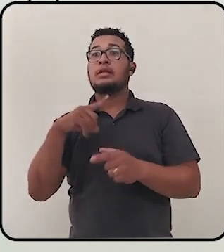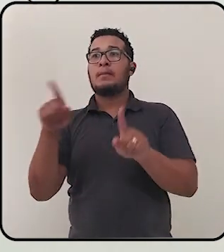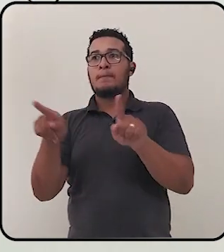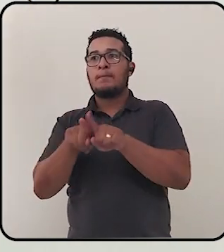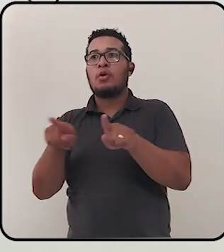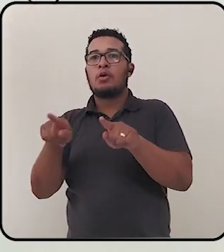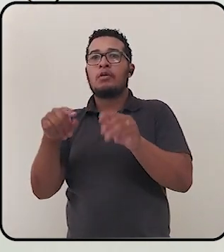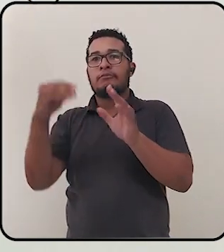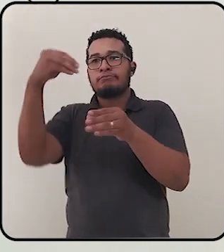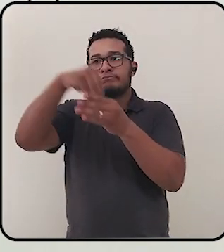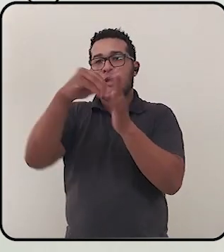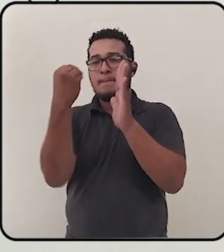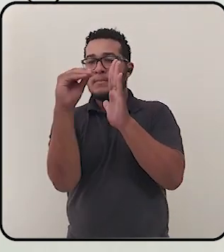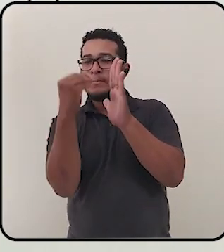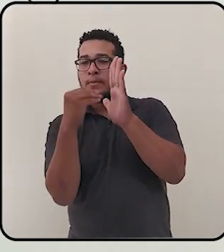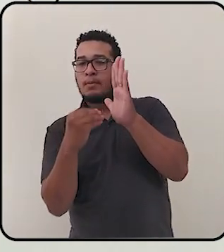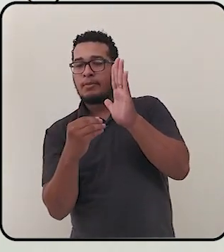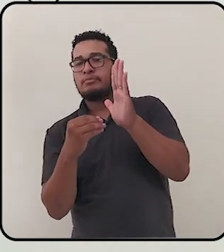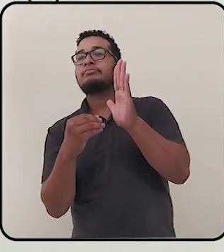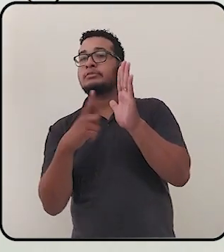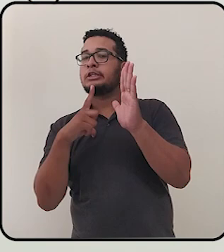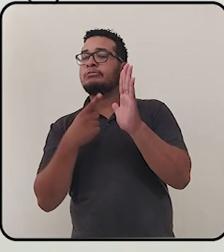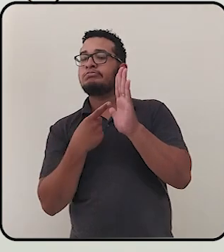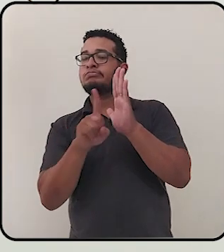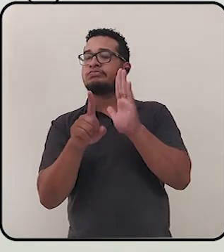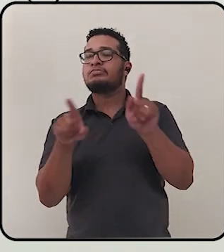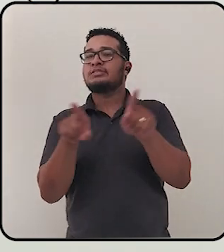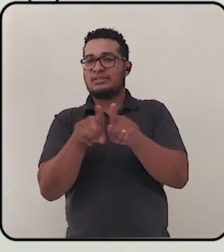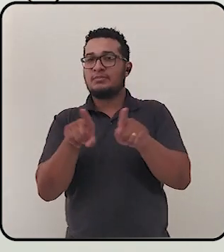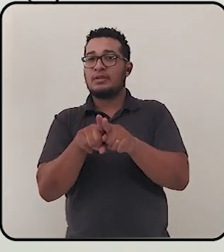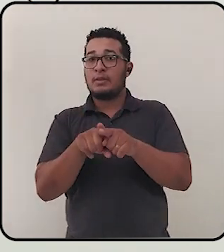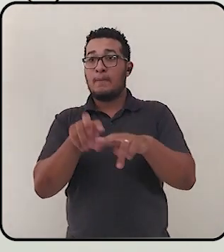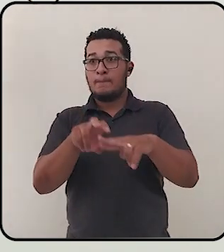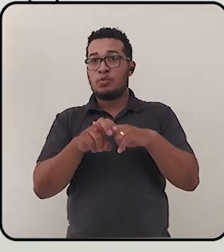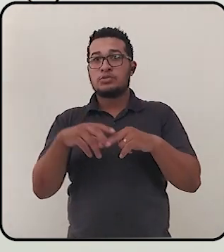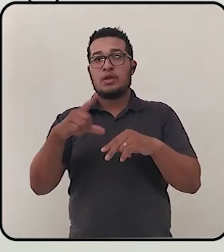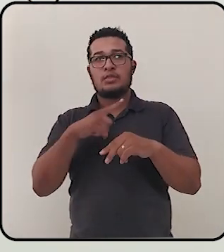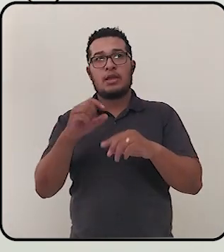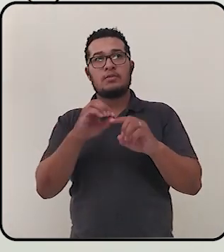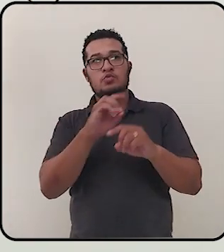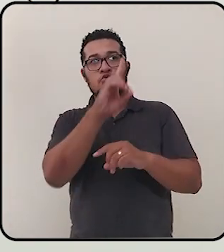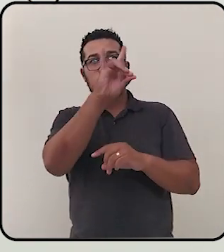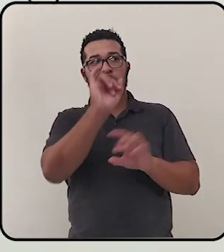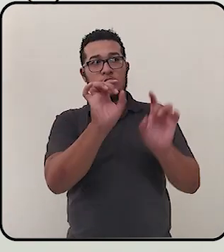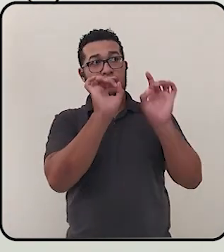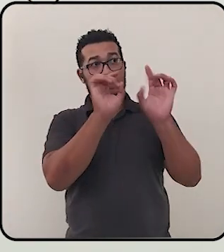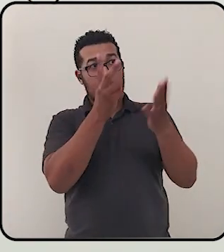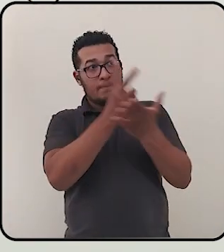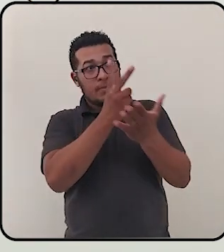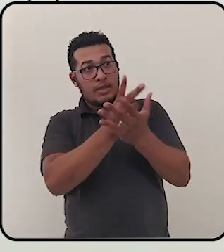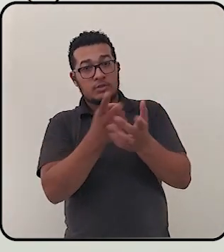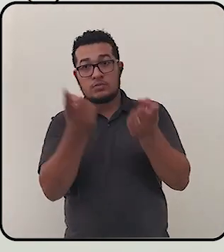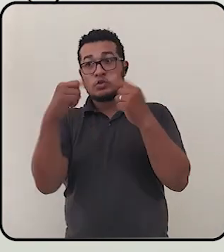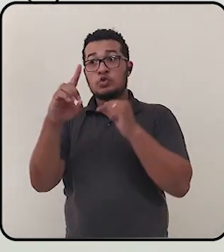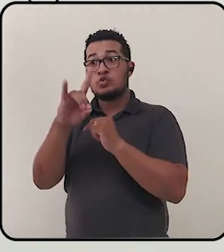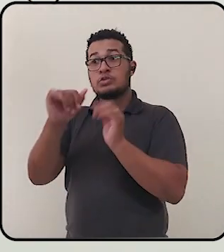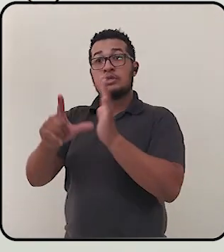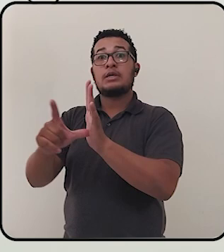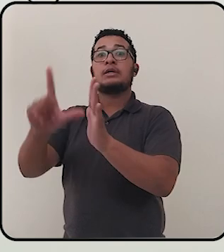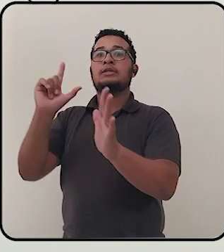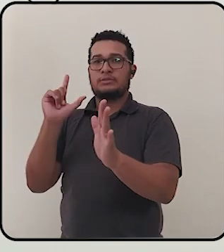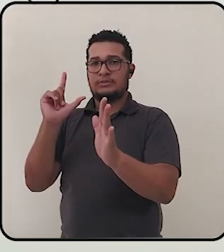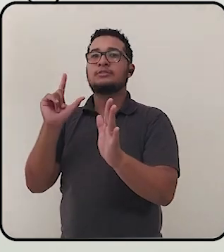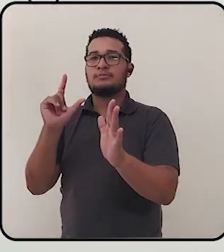no Enem, isso vai estar entre alternativas. E com certeza eles vão colocar uma alternativa